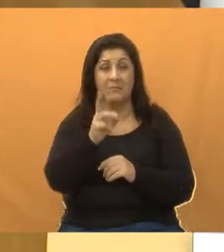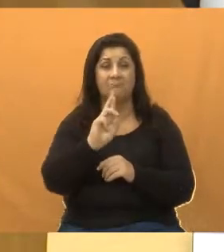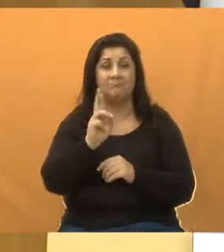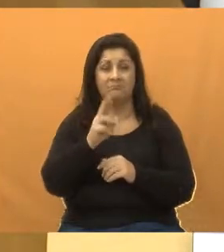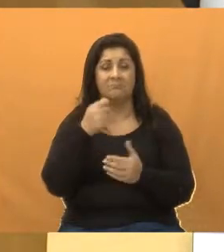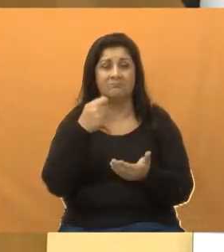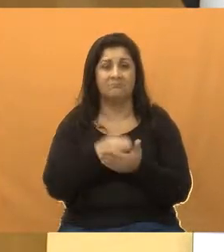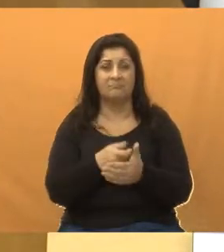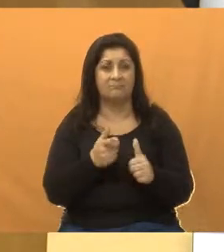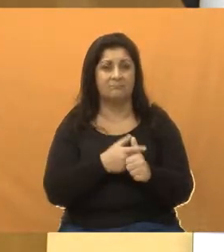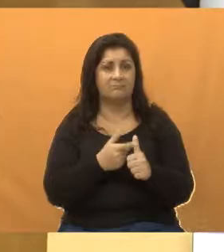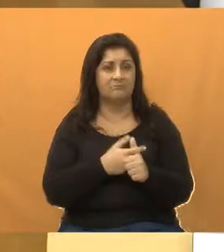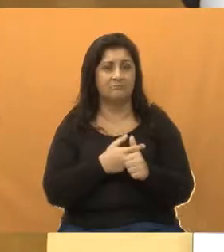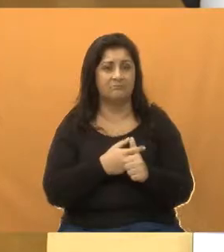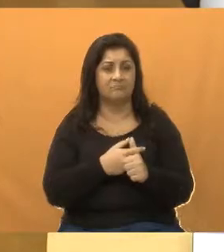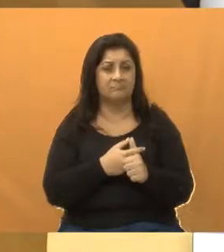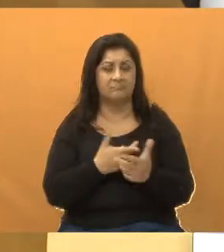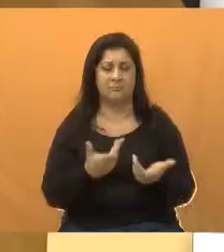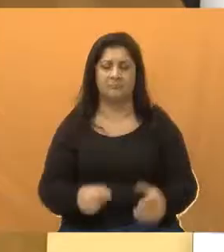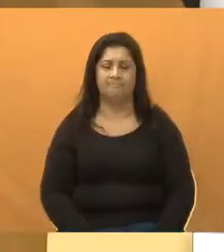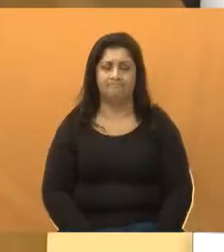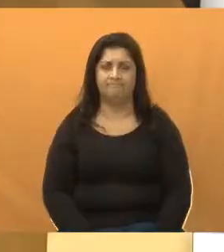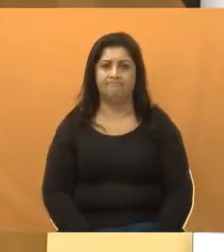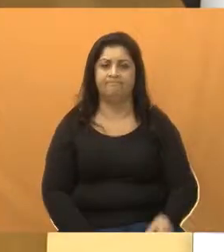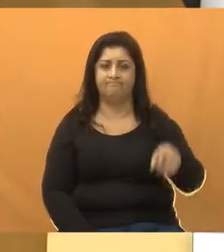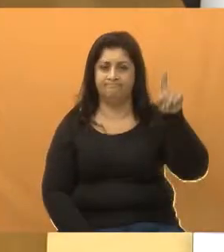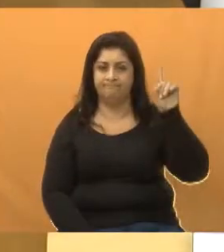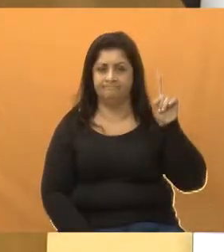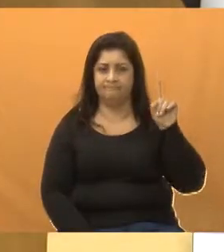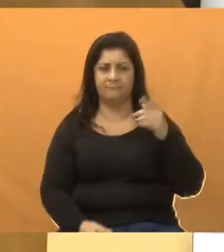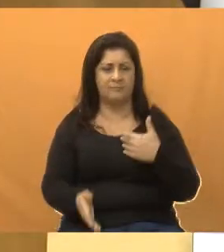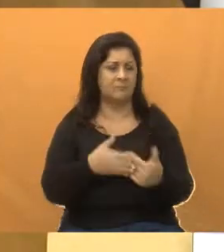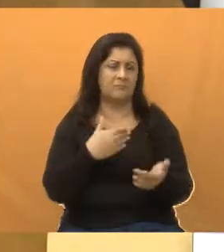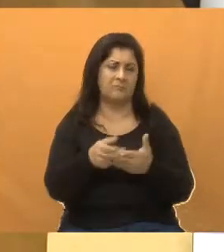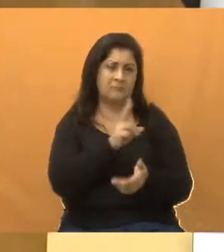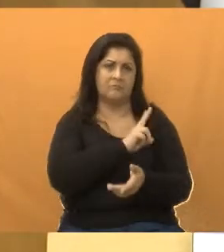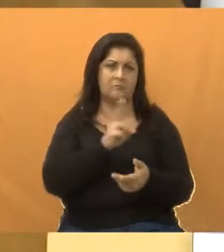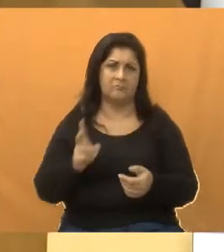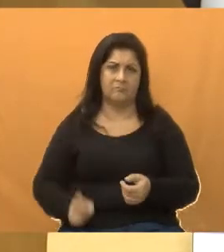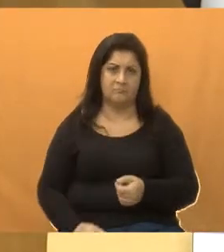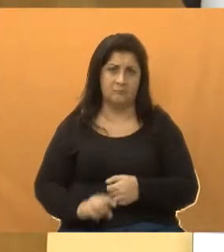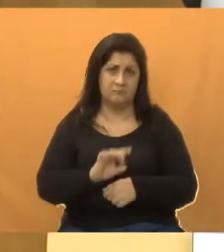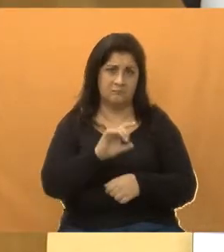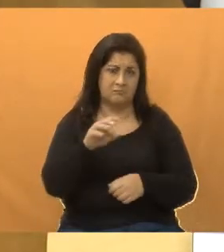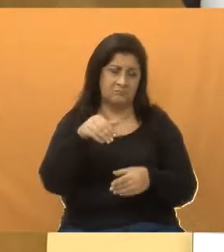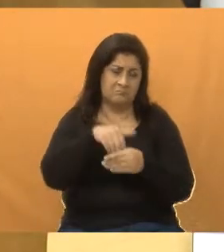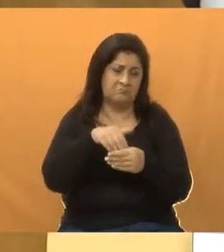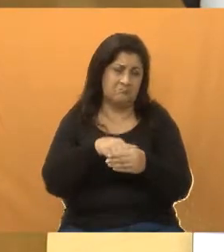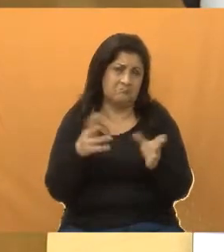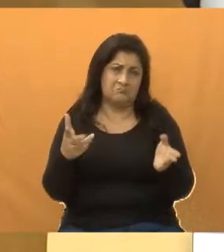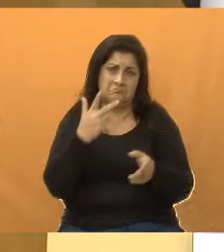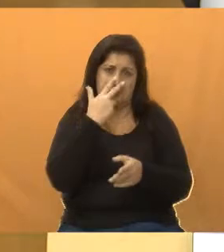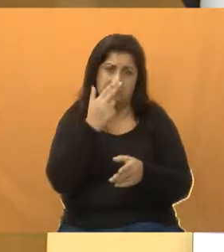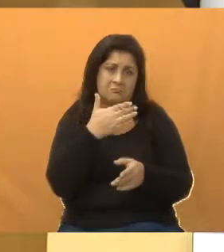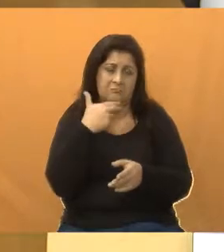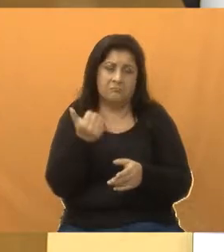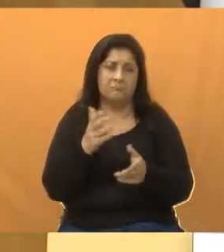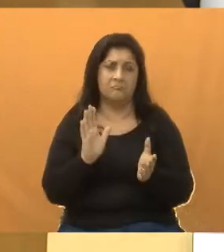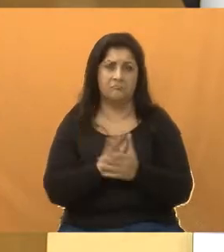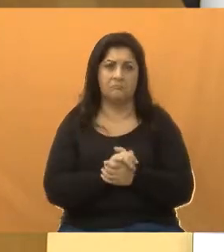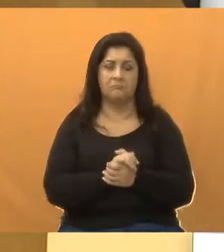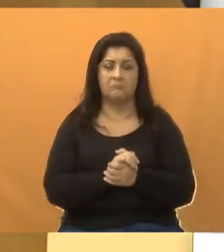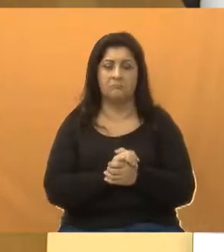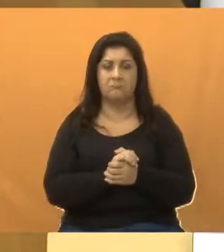Para pagar, esse vereador, qualquer um de vereador aqui, cada um vota do jeito que achar melhor.